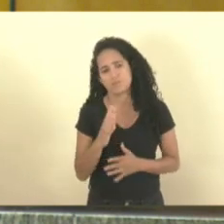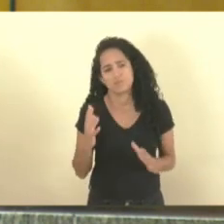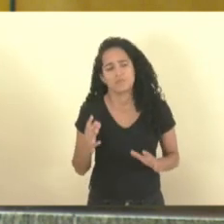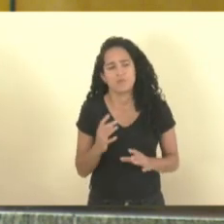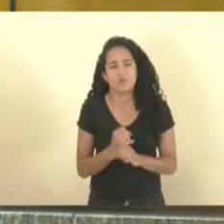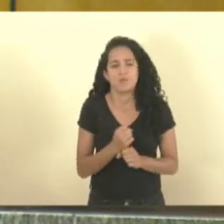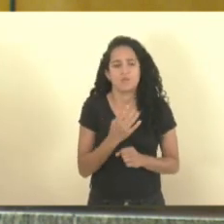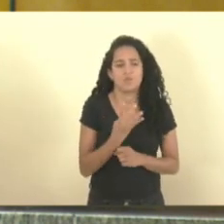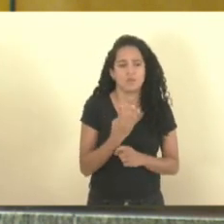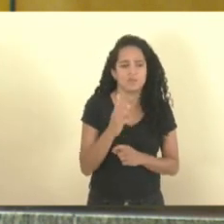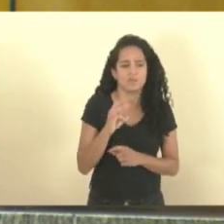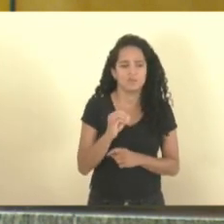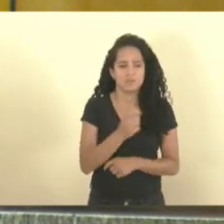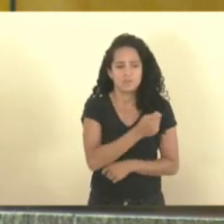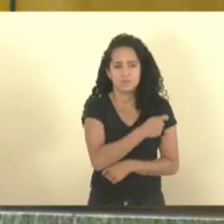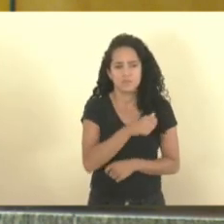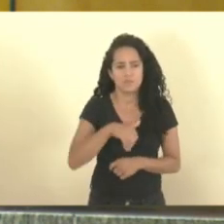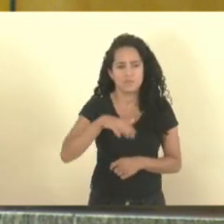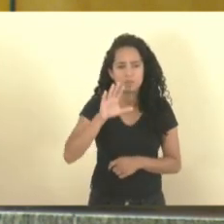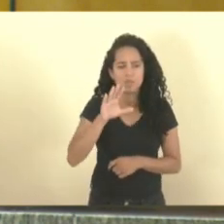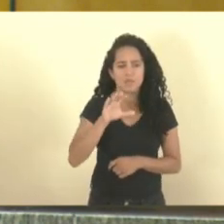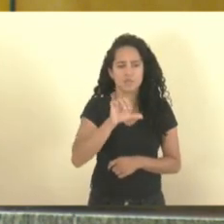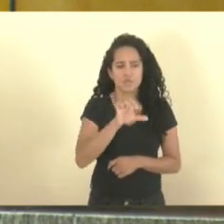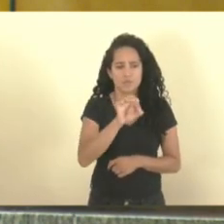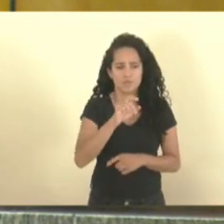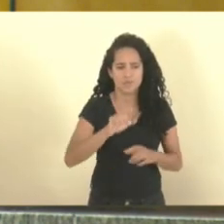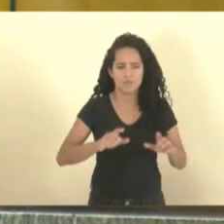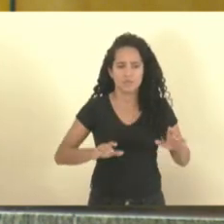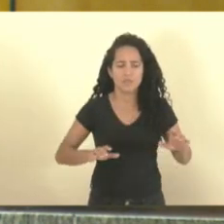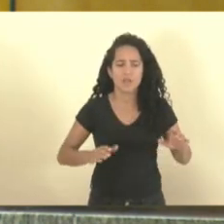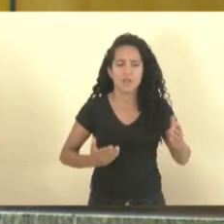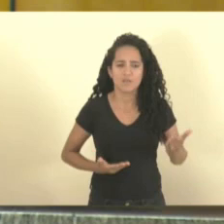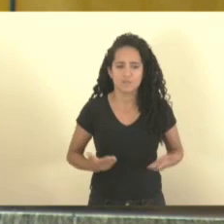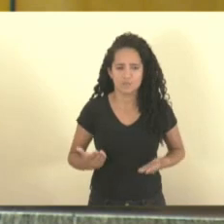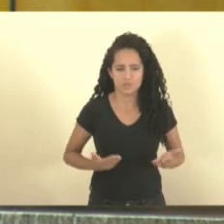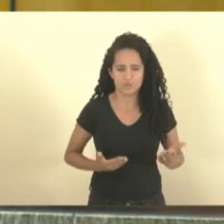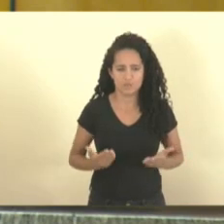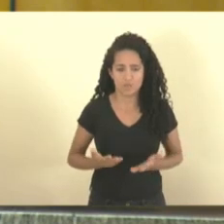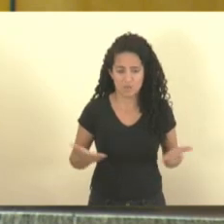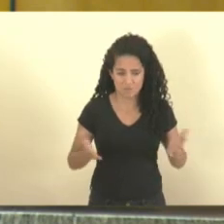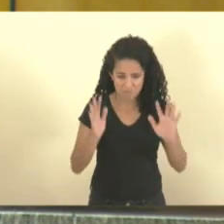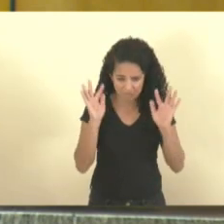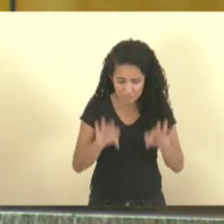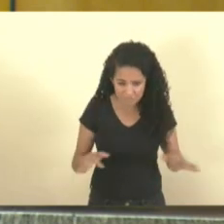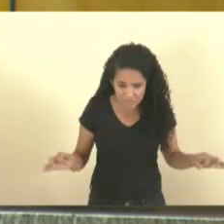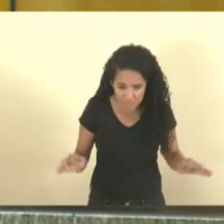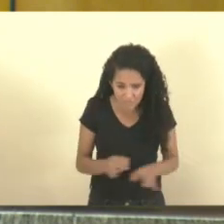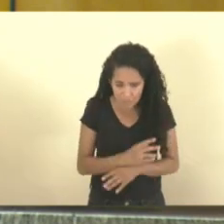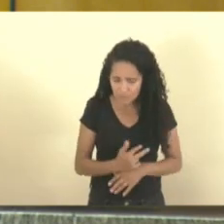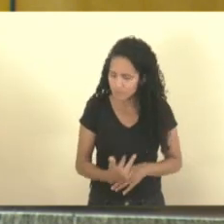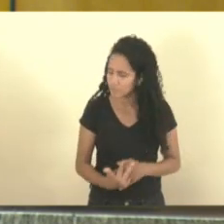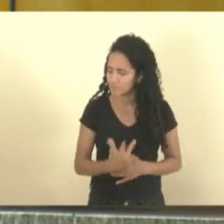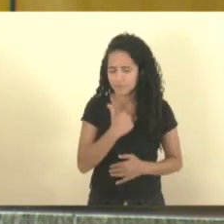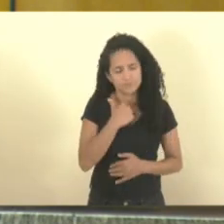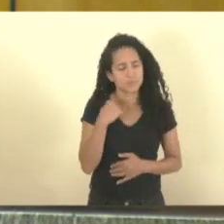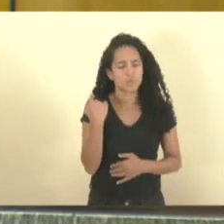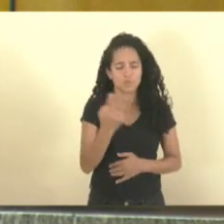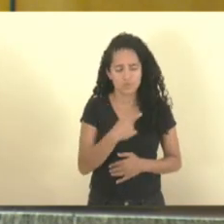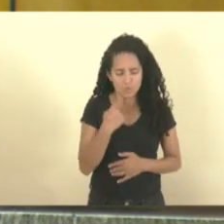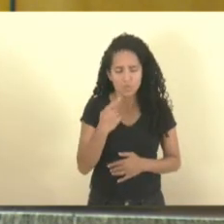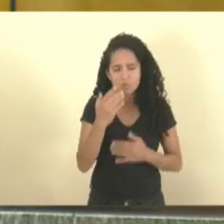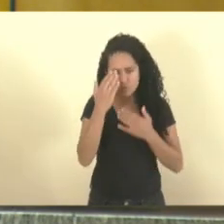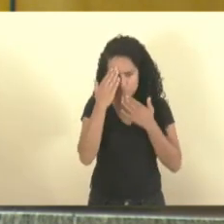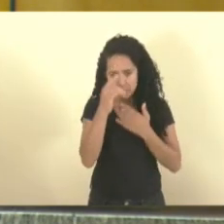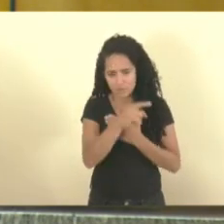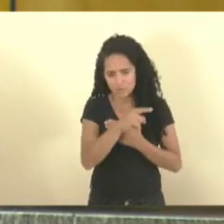430 alunos, são mais de 90 funcionários. E isso não pode terminar dessa maneira. Conto conosco nessa luta. Muito obrigado a